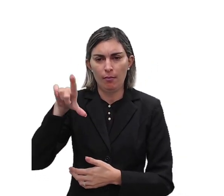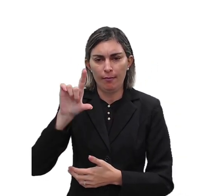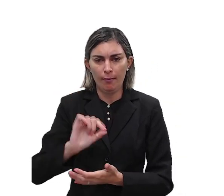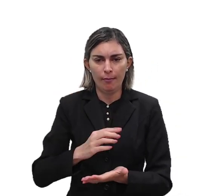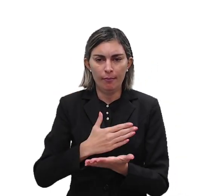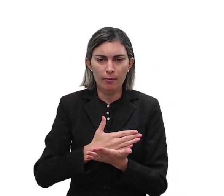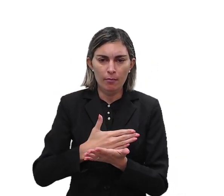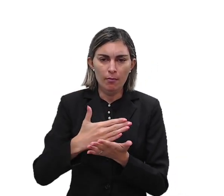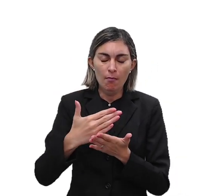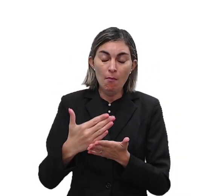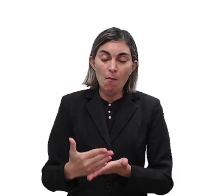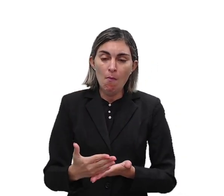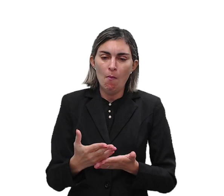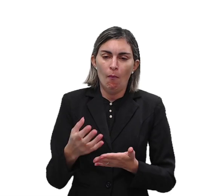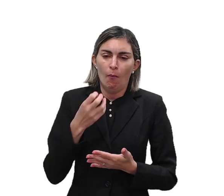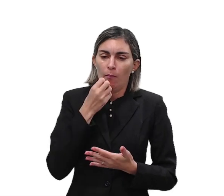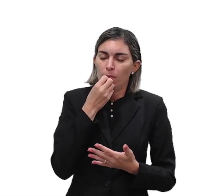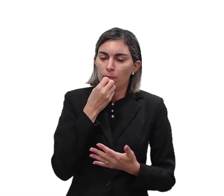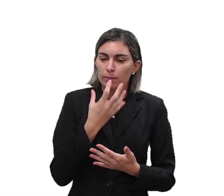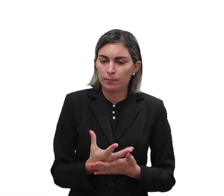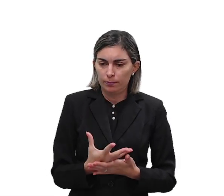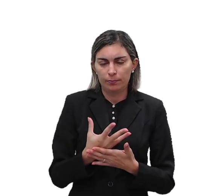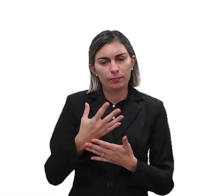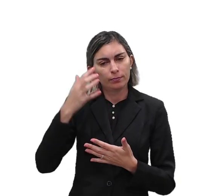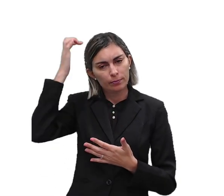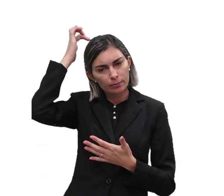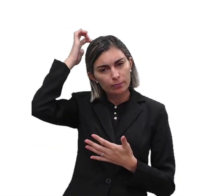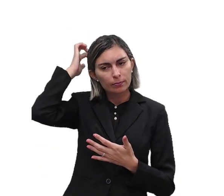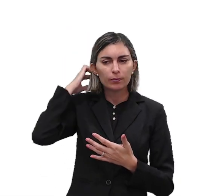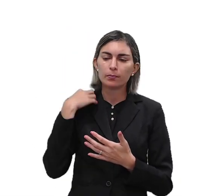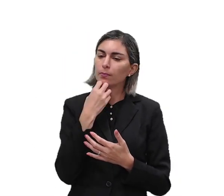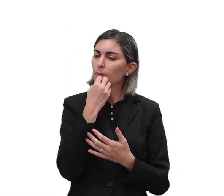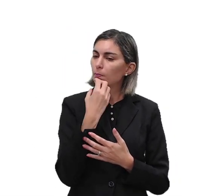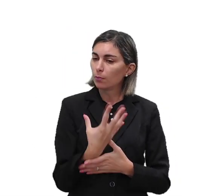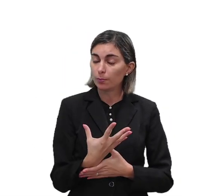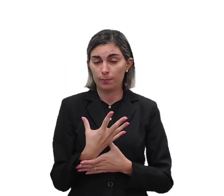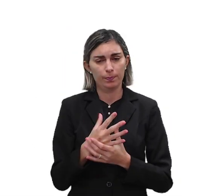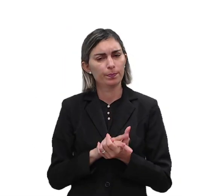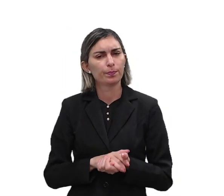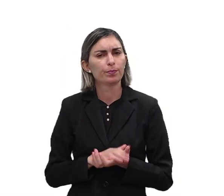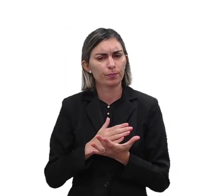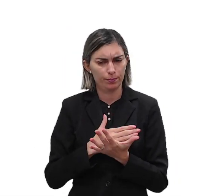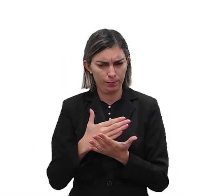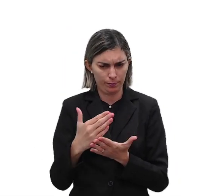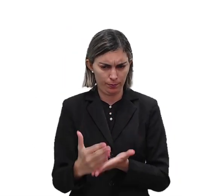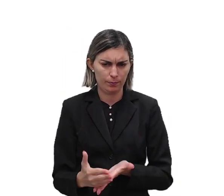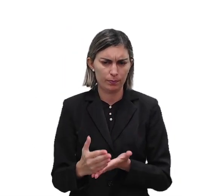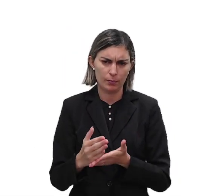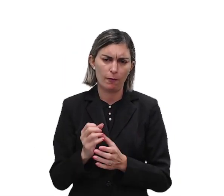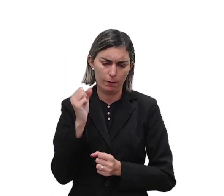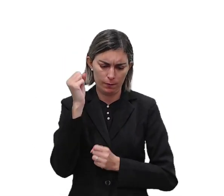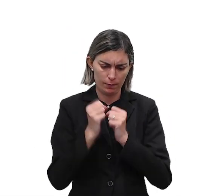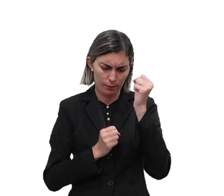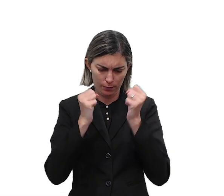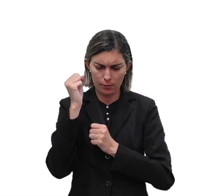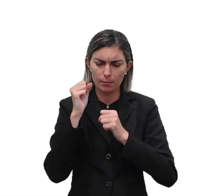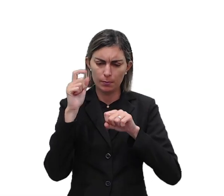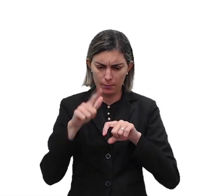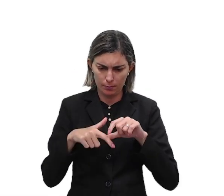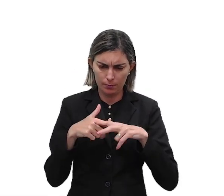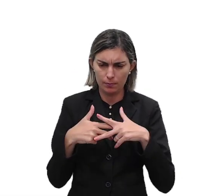com o BOM, que era o Bill of Materials, ou seja, a fabricação de